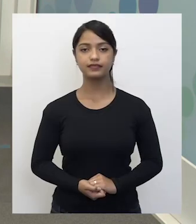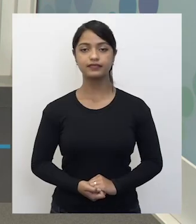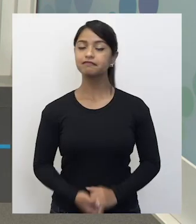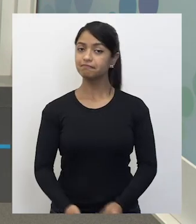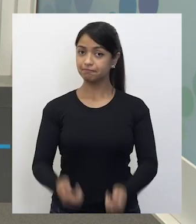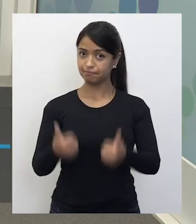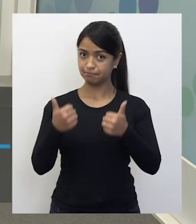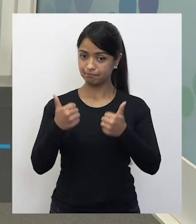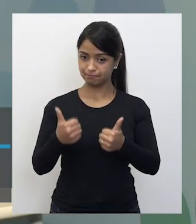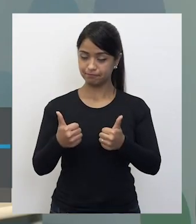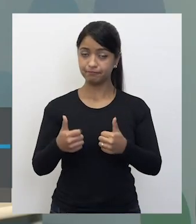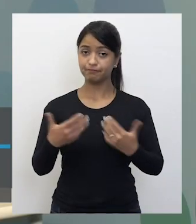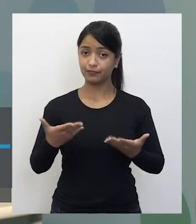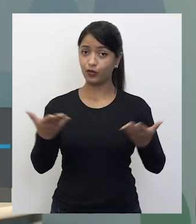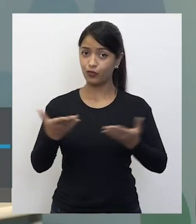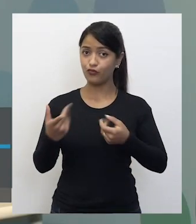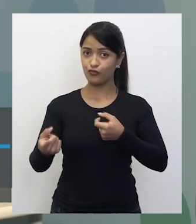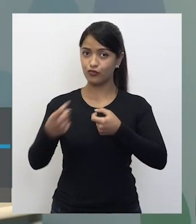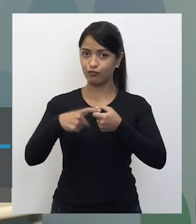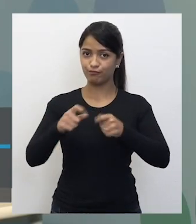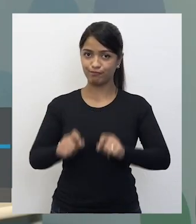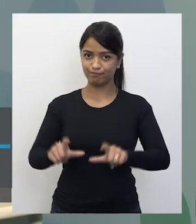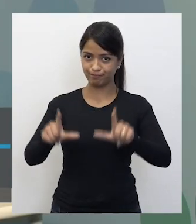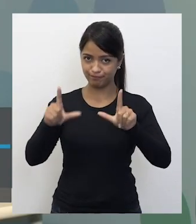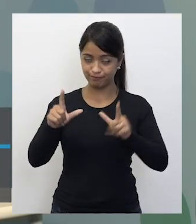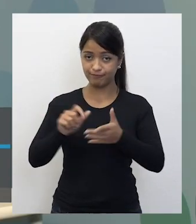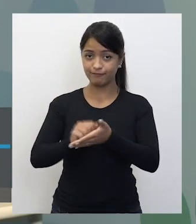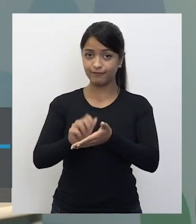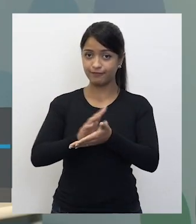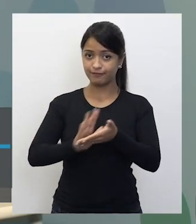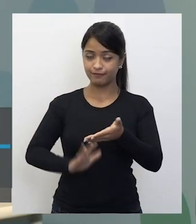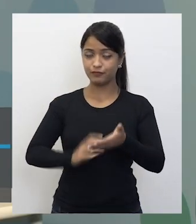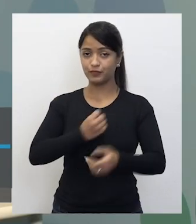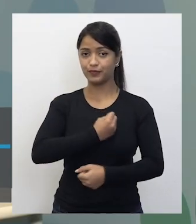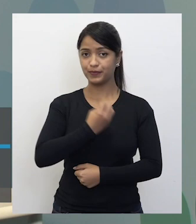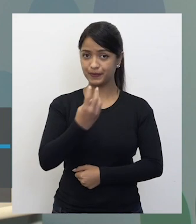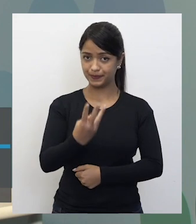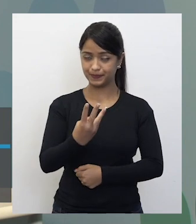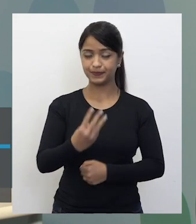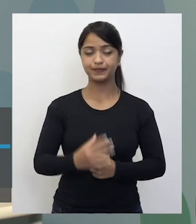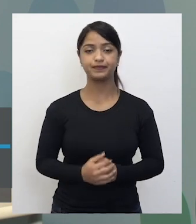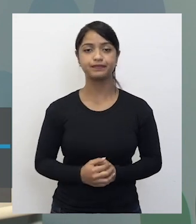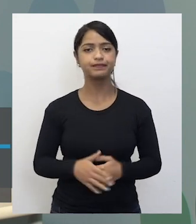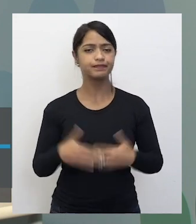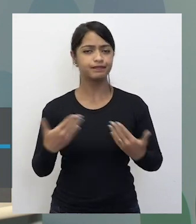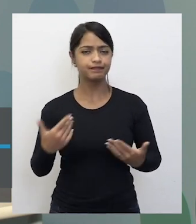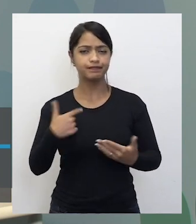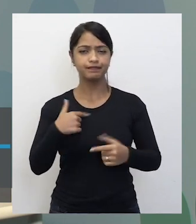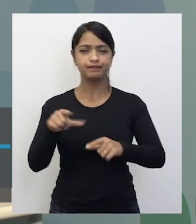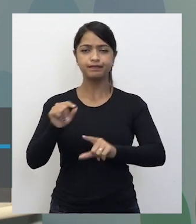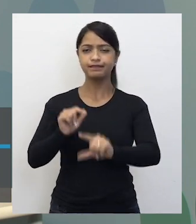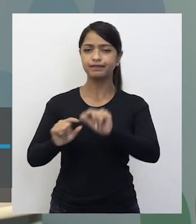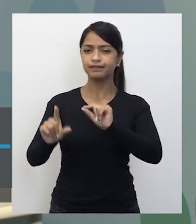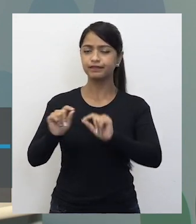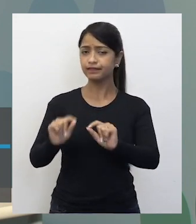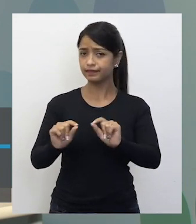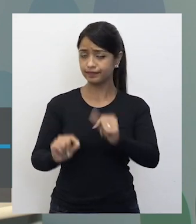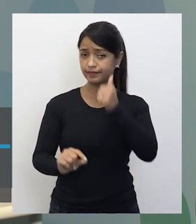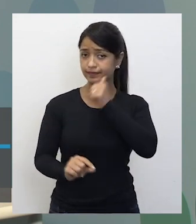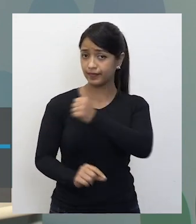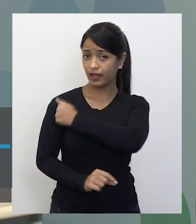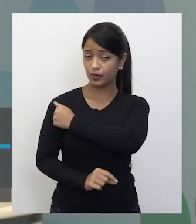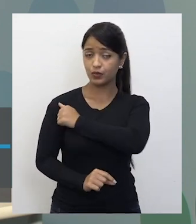Muito bem, então retornando aí dessa atividade número 3, professor, eu selecionei aqui a participação da aluna Elisete,